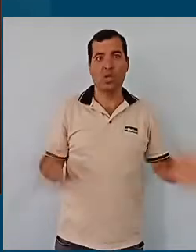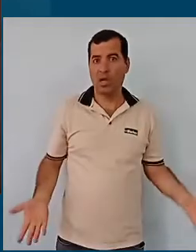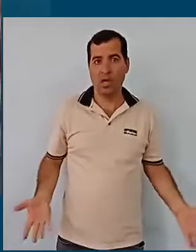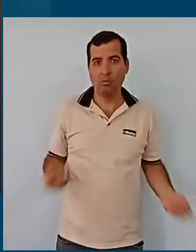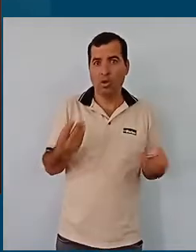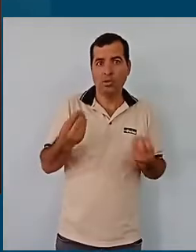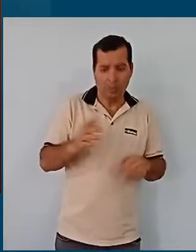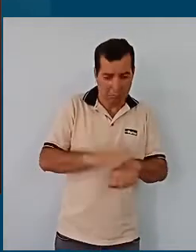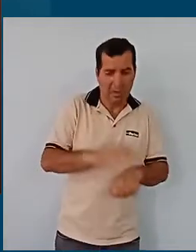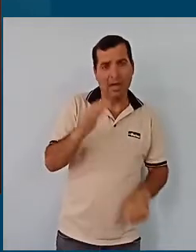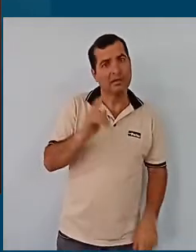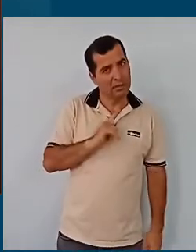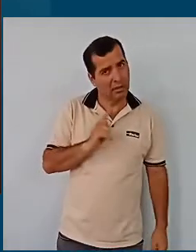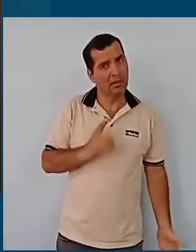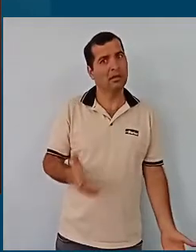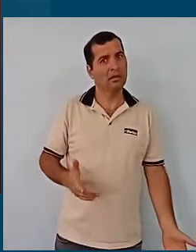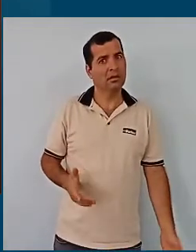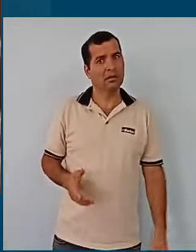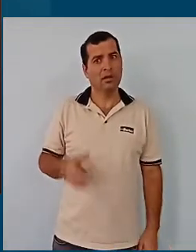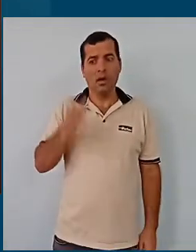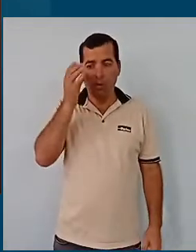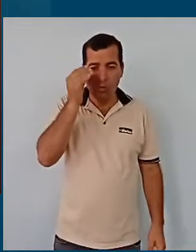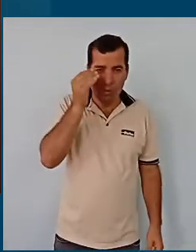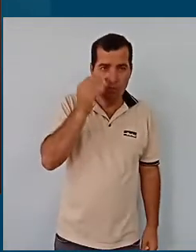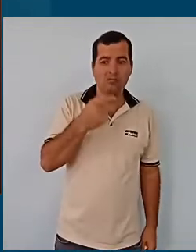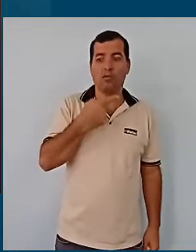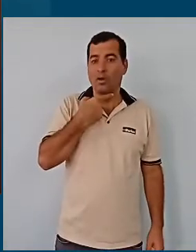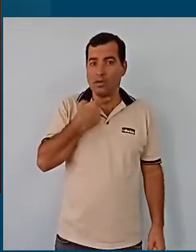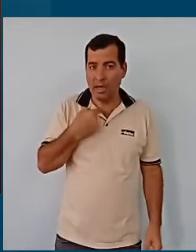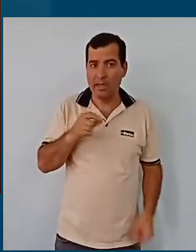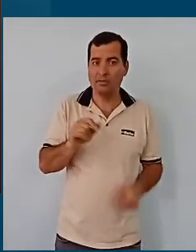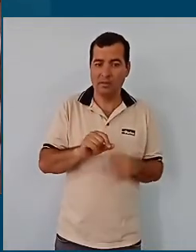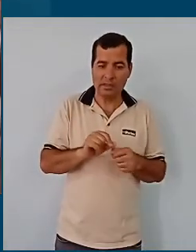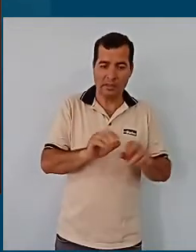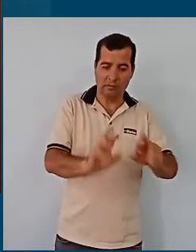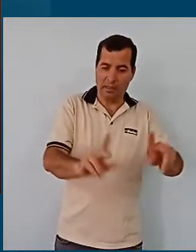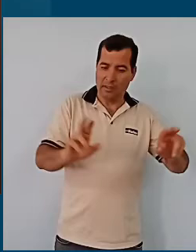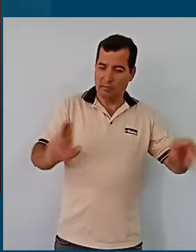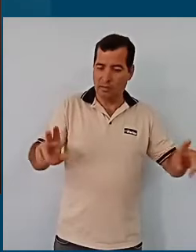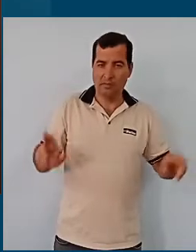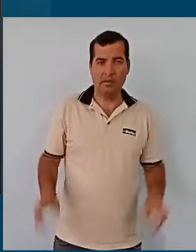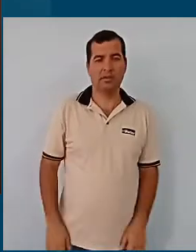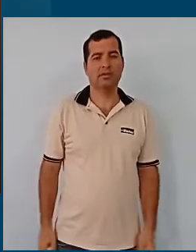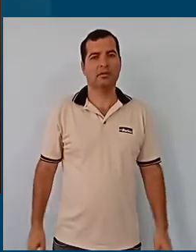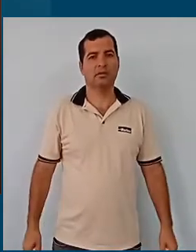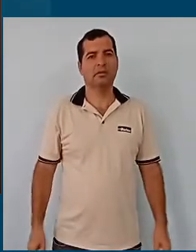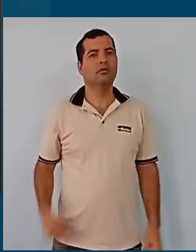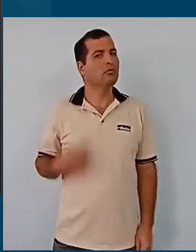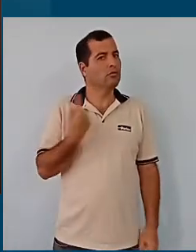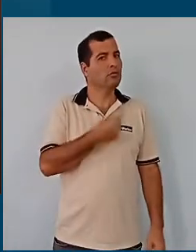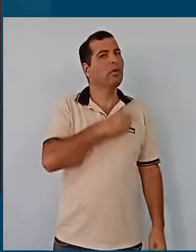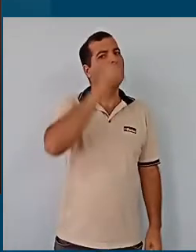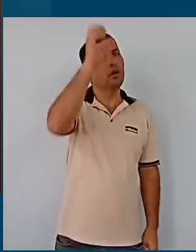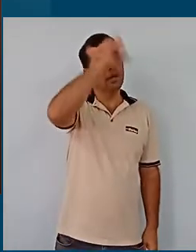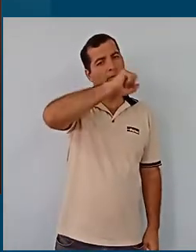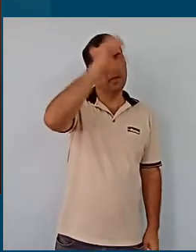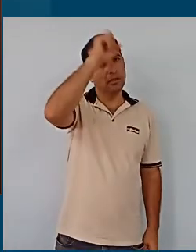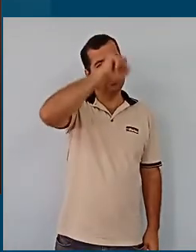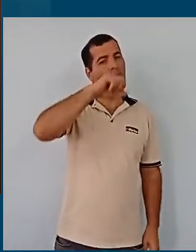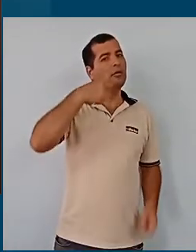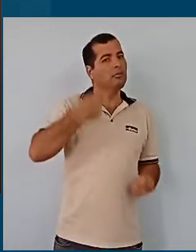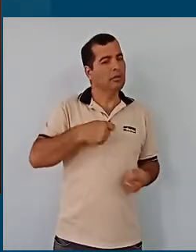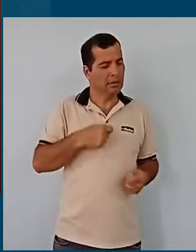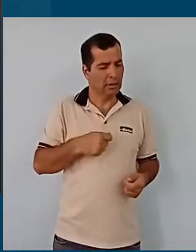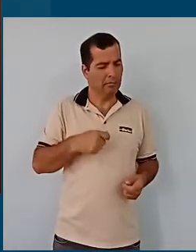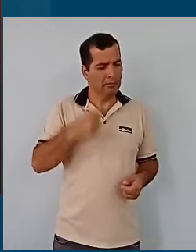saber, o interesse de fazer, é distinto. Então, uma coisa que a gente aprende, que a gente precisa rever